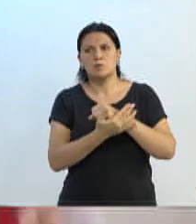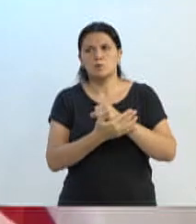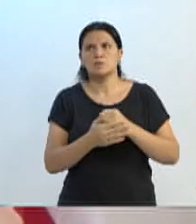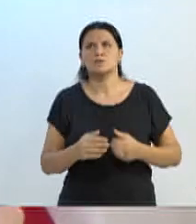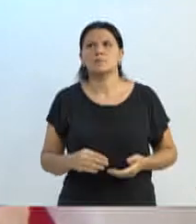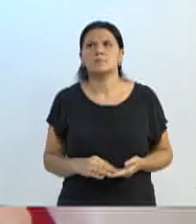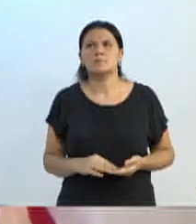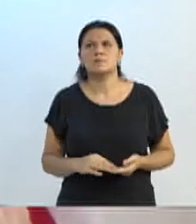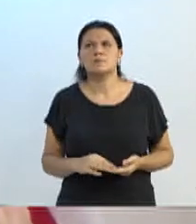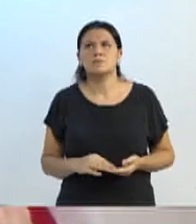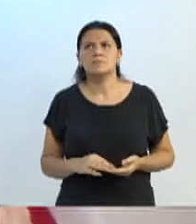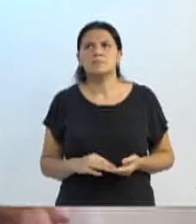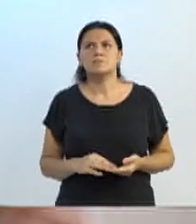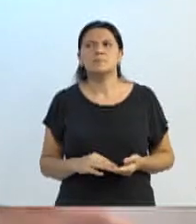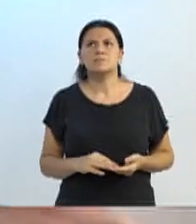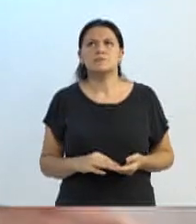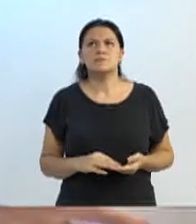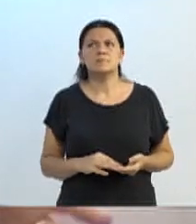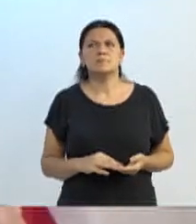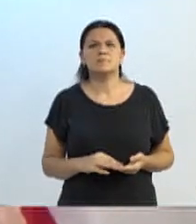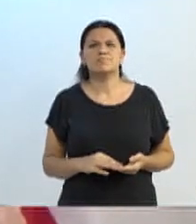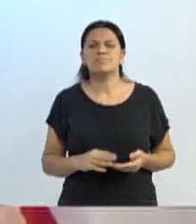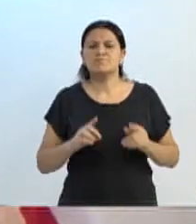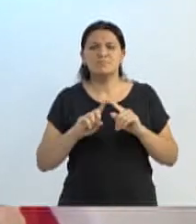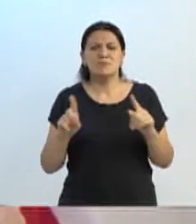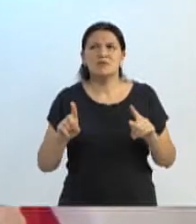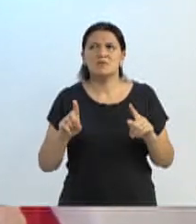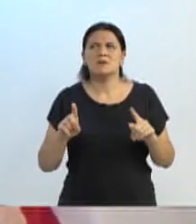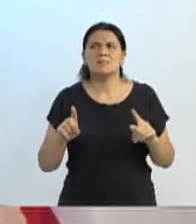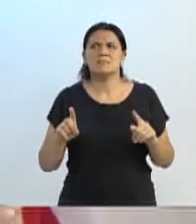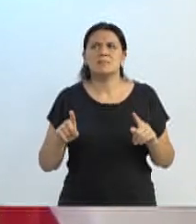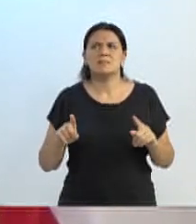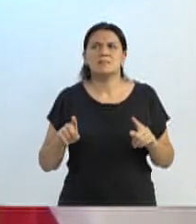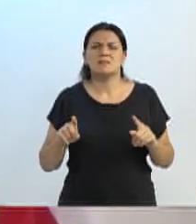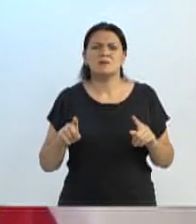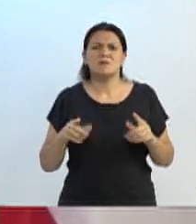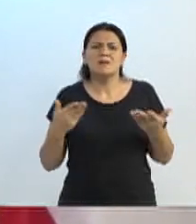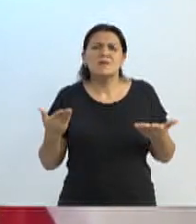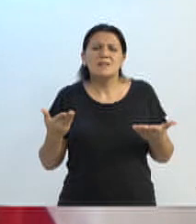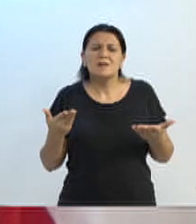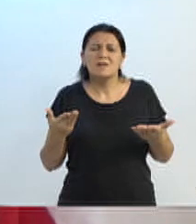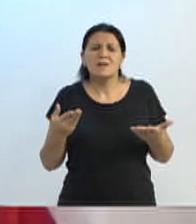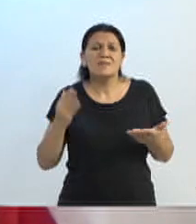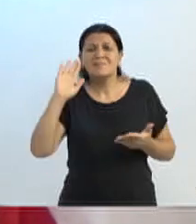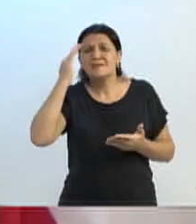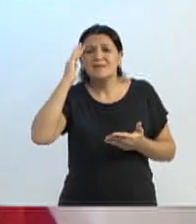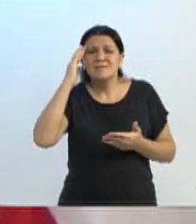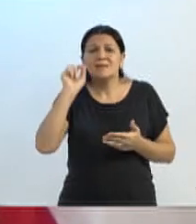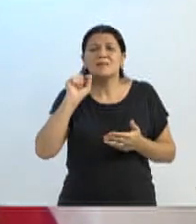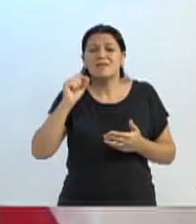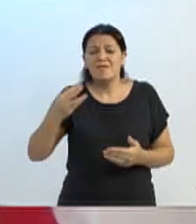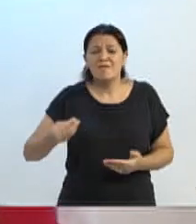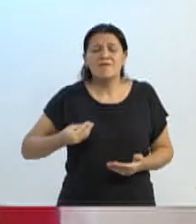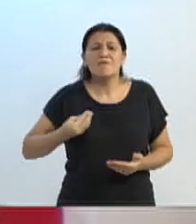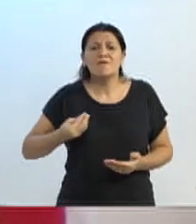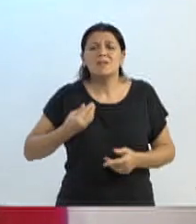gente, é vida. A gente está vendo que essas pessoas já estão sofrendo tanto por